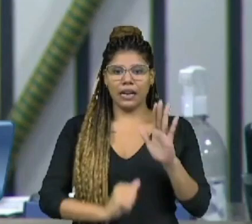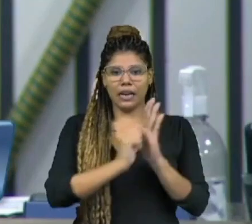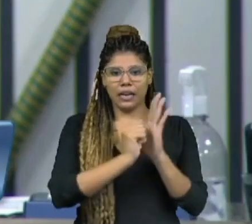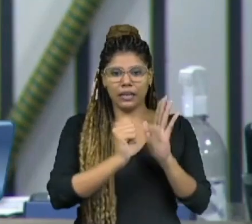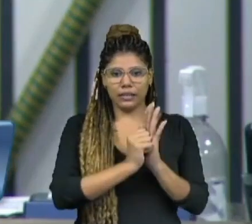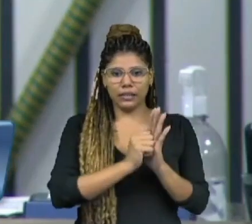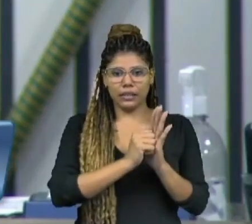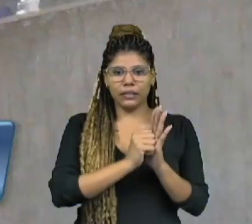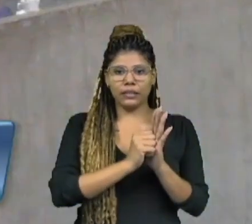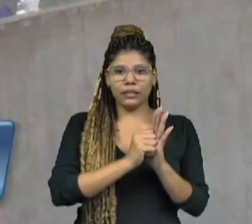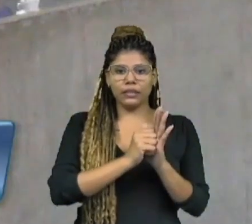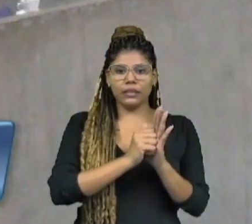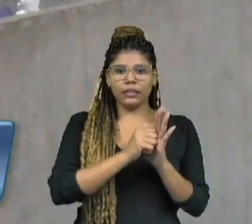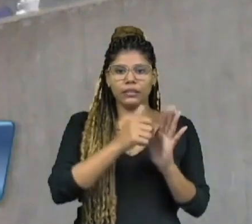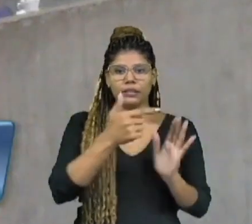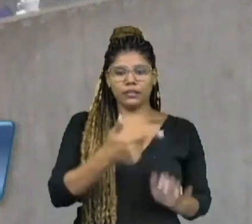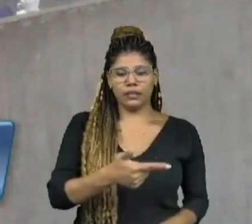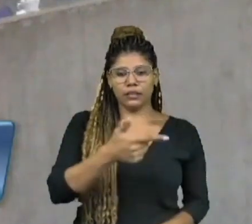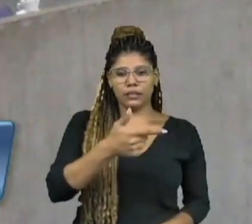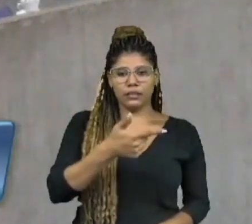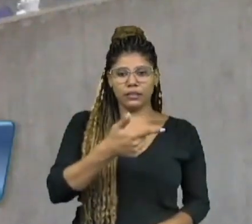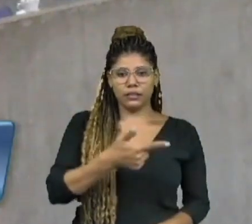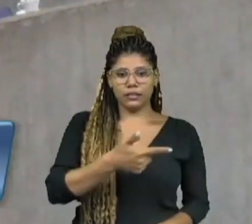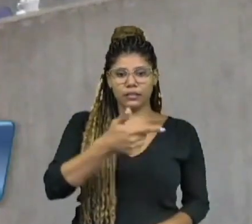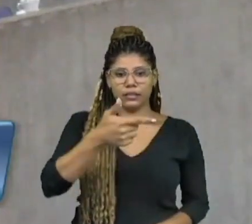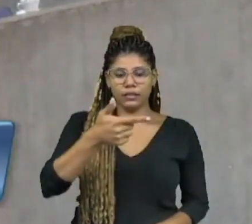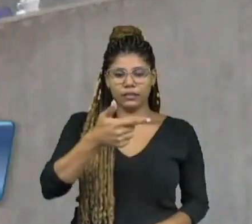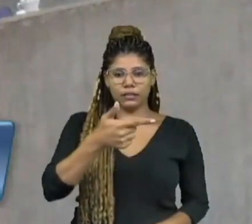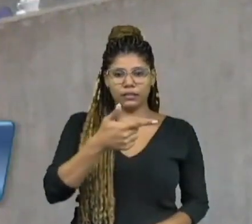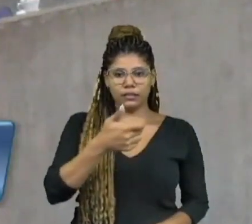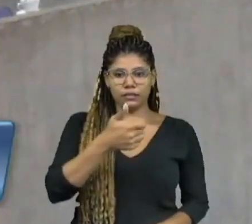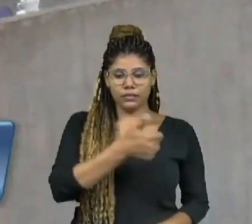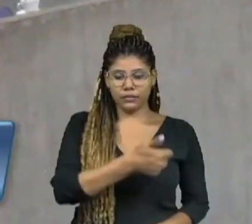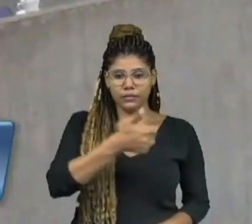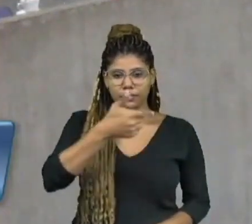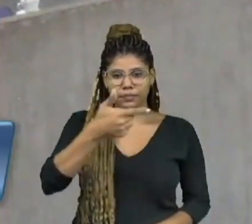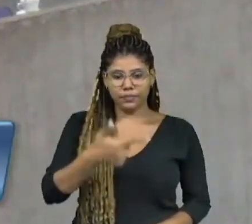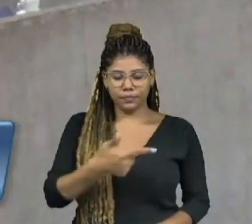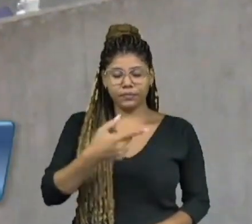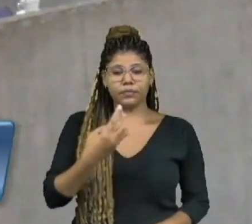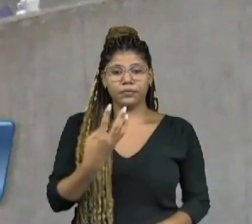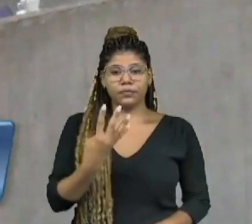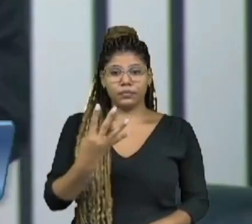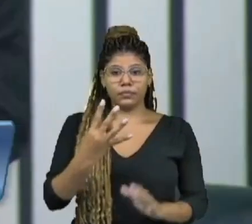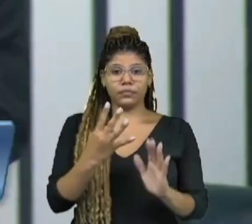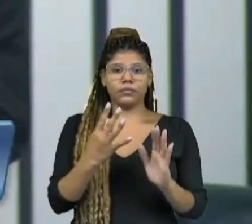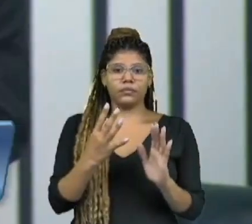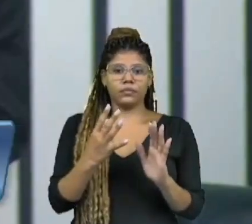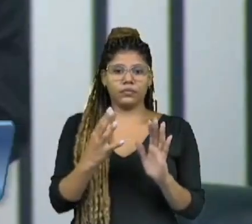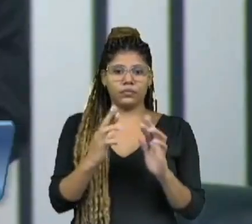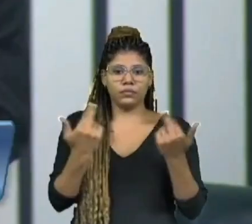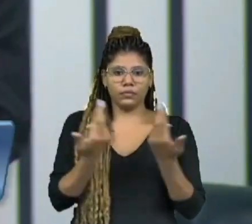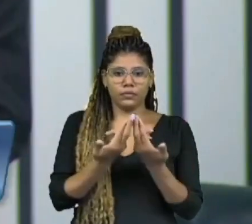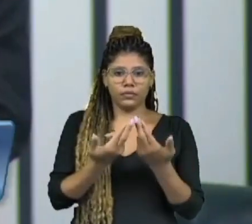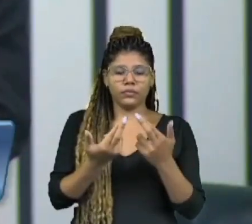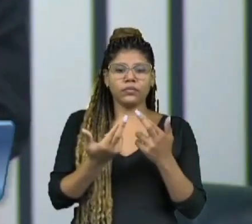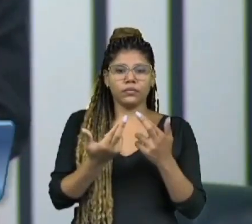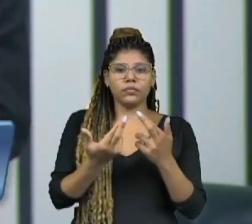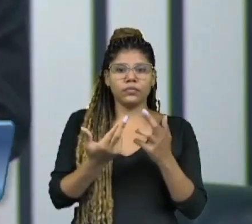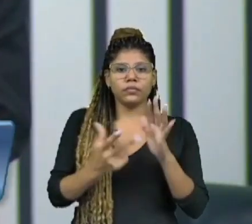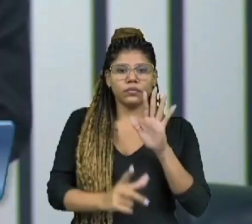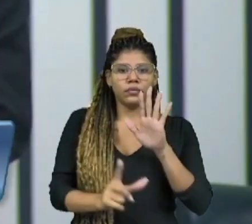ata da 12ª sessão extraordinária especial, da 4ª sessão legislativa, da